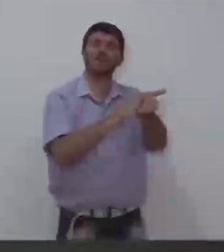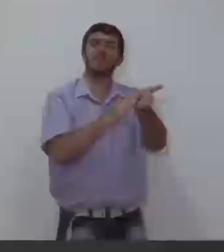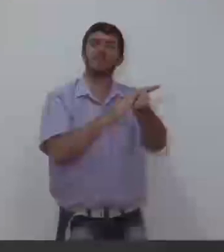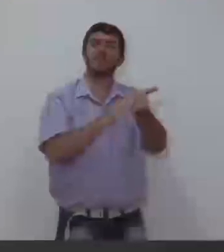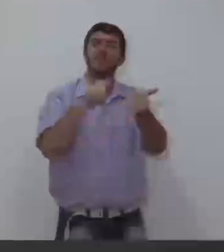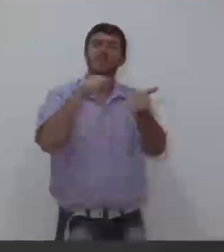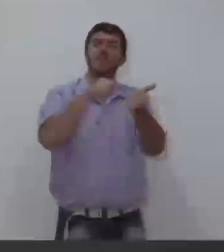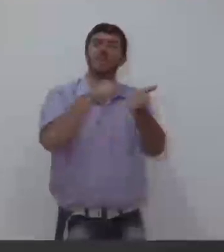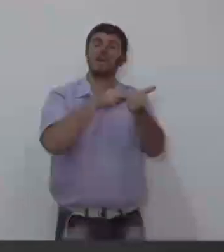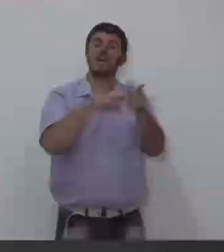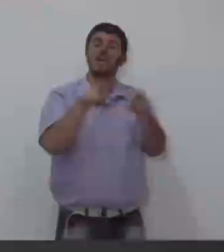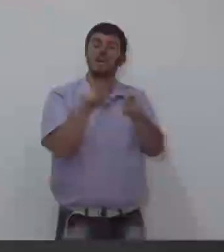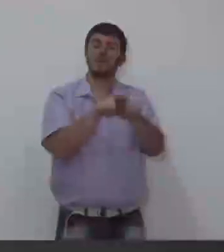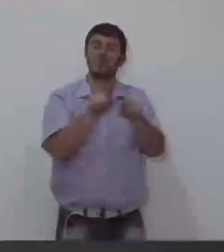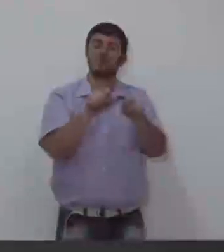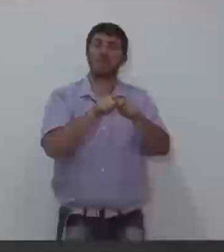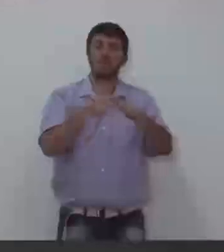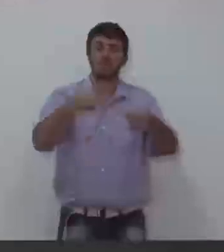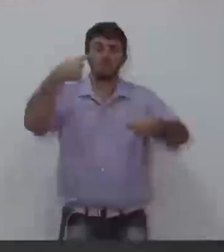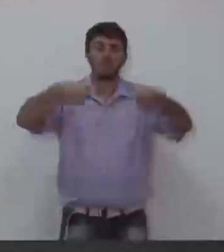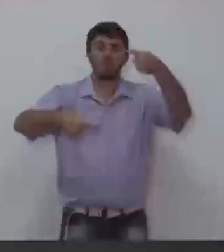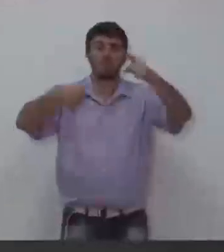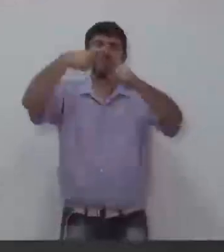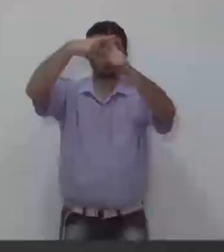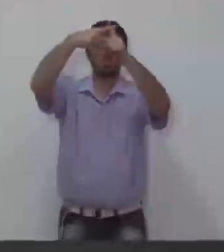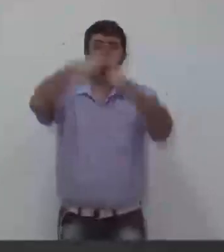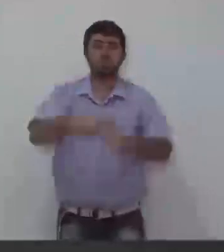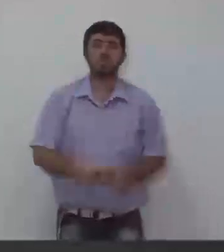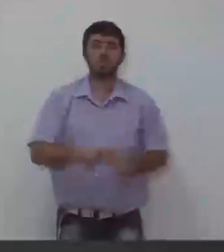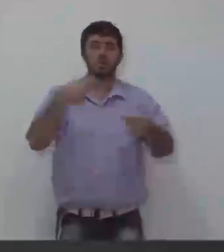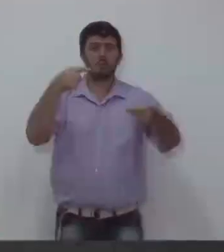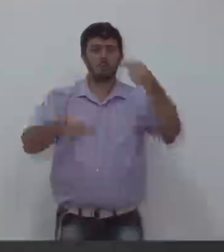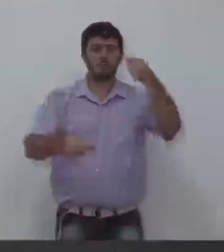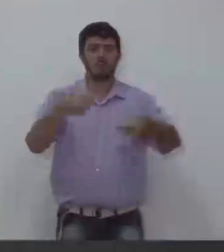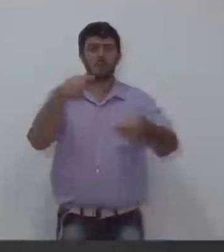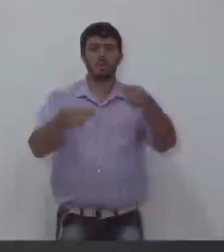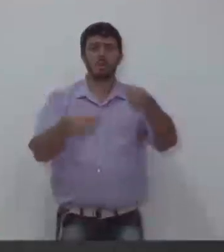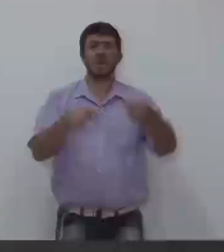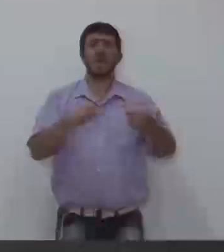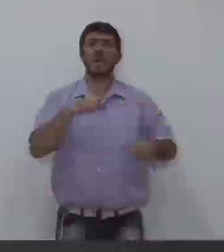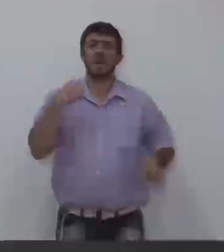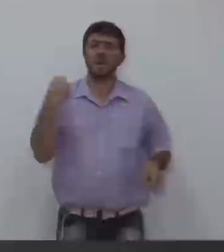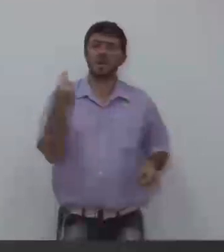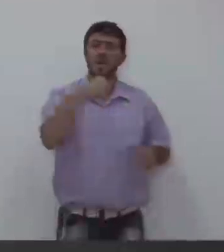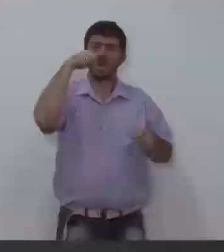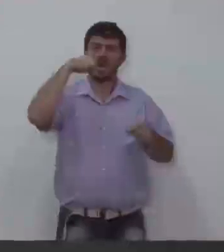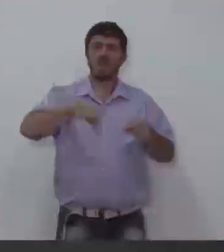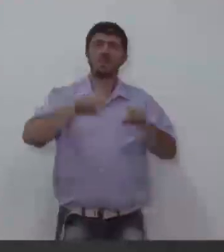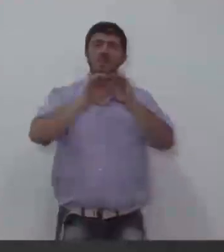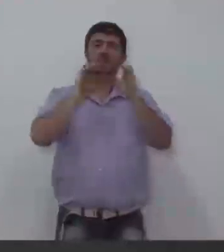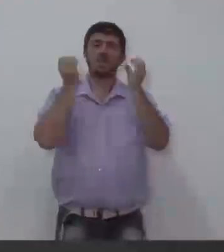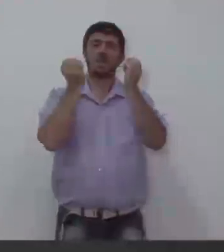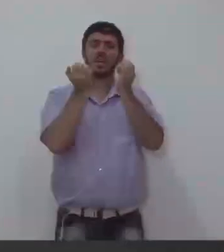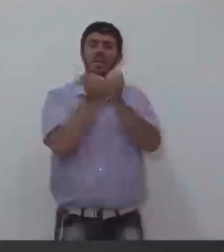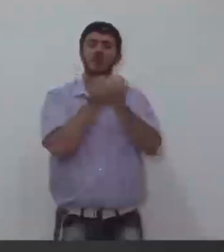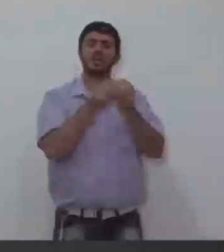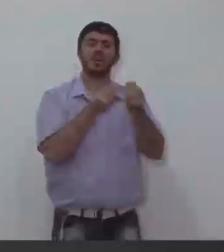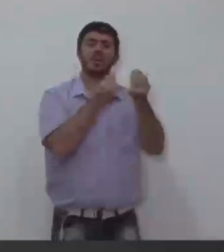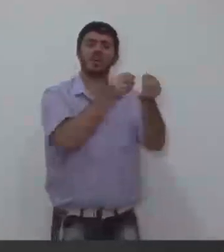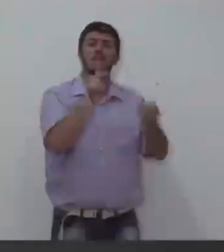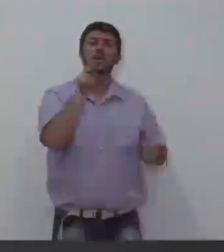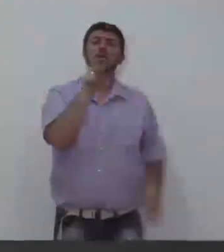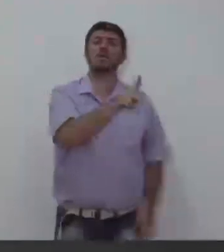o competitivo campeonato realizado no clube, e que do deliberado das Casas de Lei, seja da Ciência, a